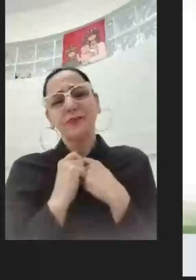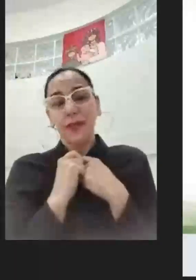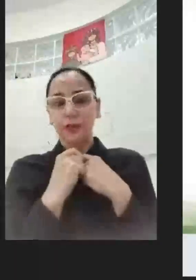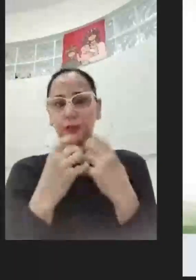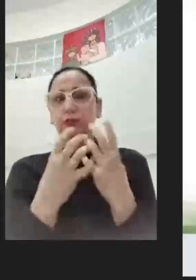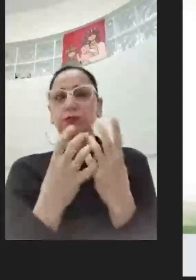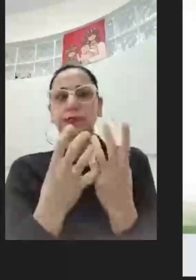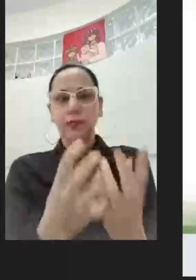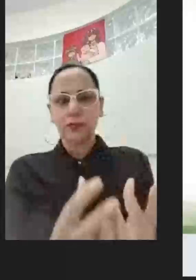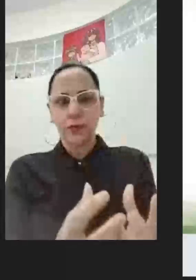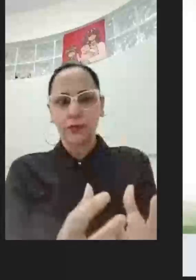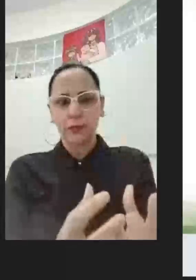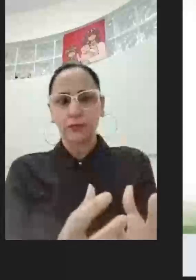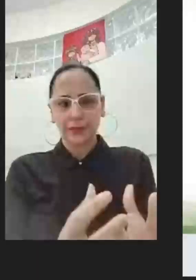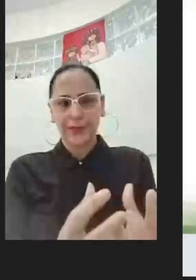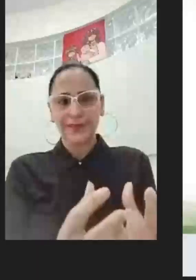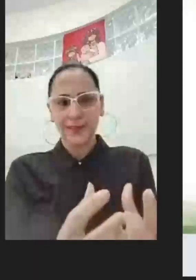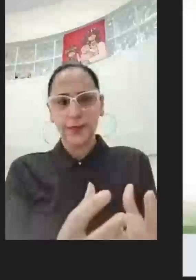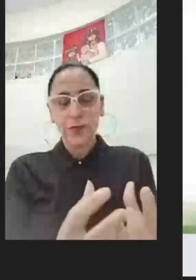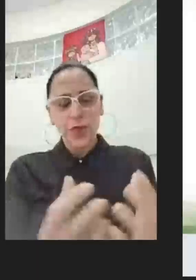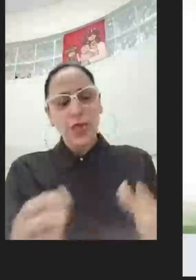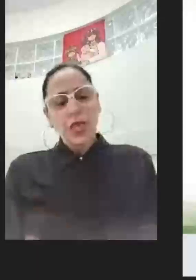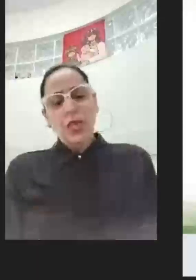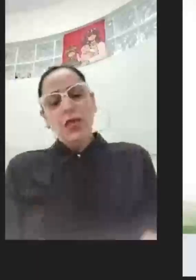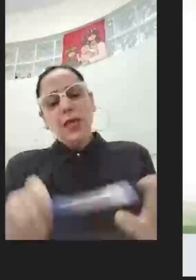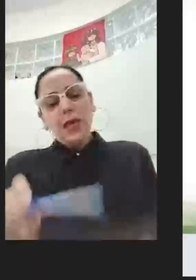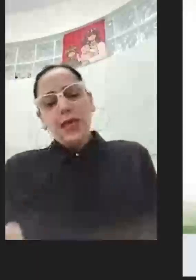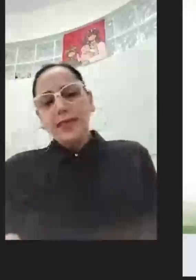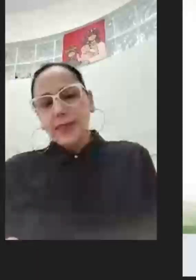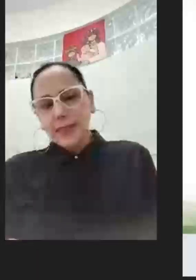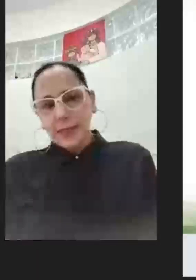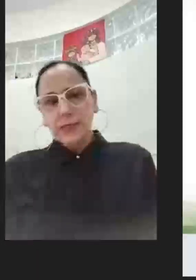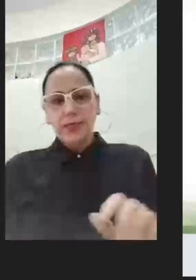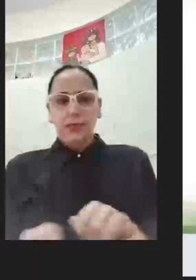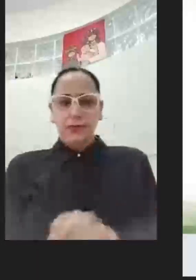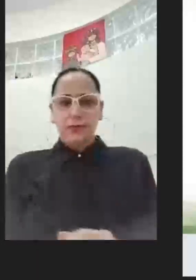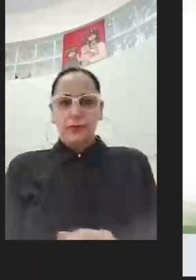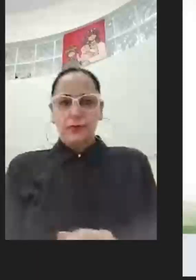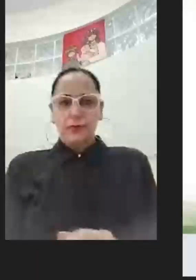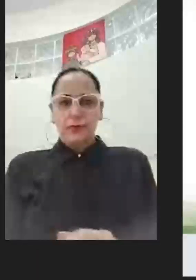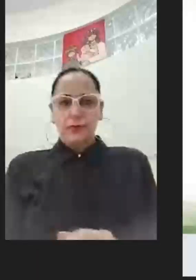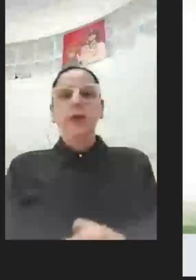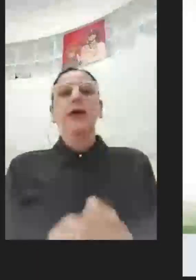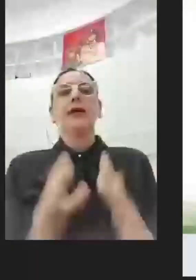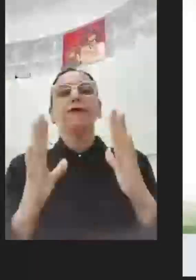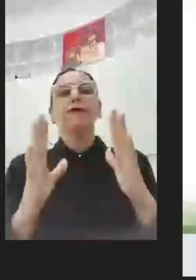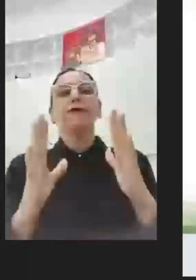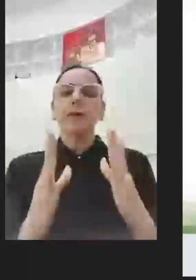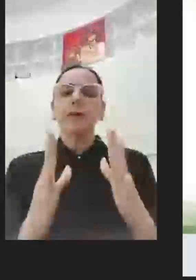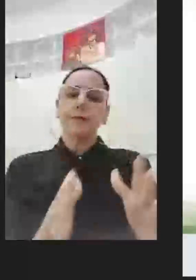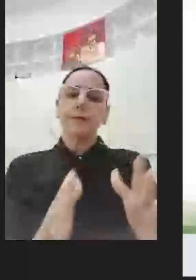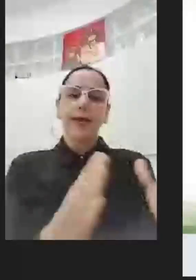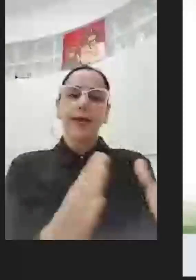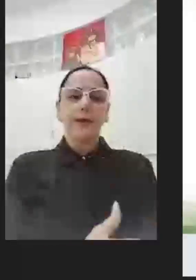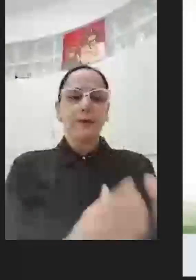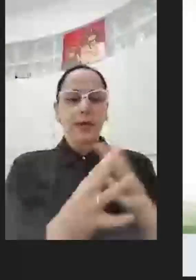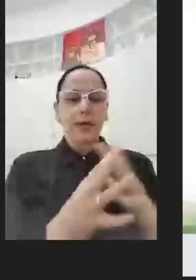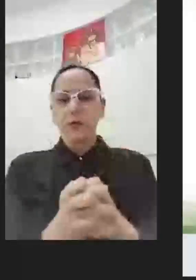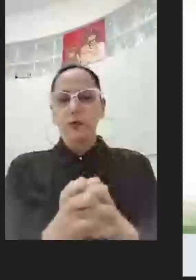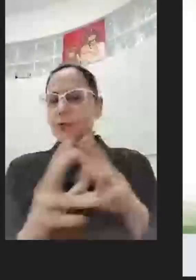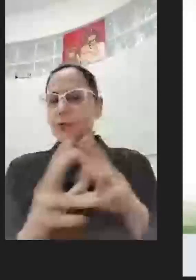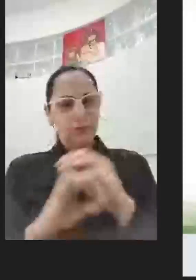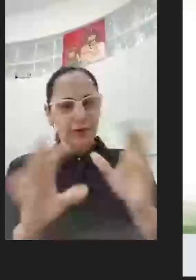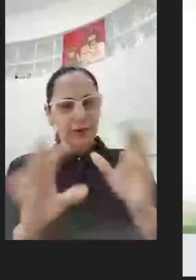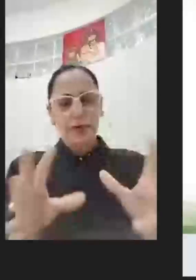na frente dele não, elas ficam sem jeito, entendeu? Sentamos ali no sofá, fui fazer a